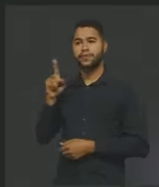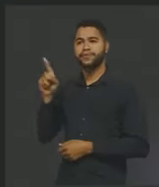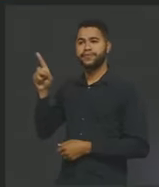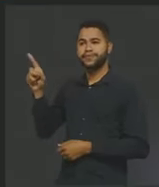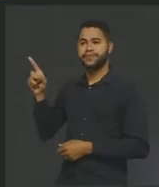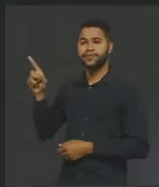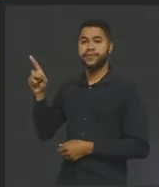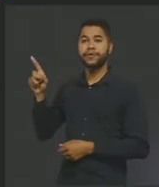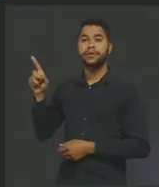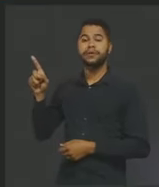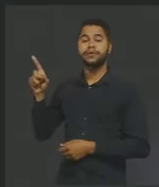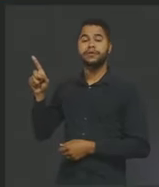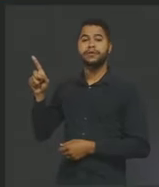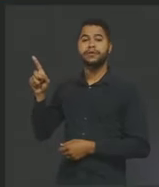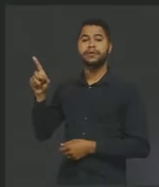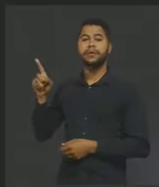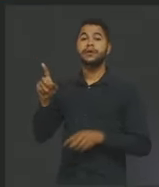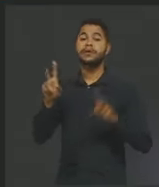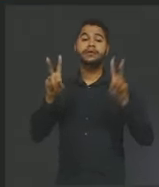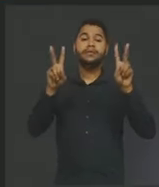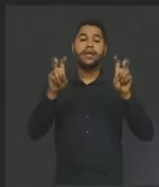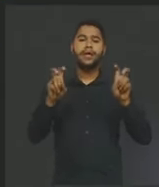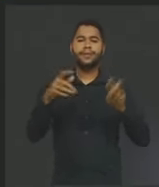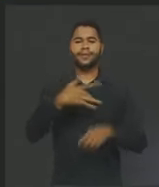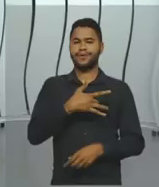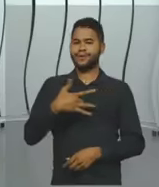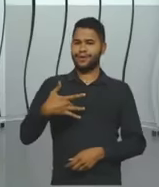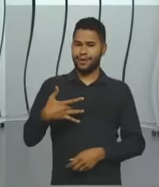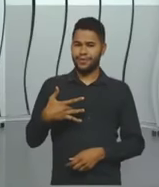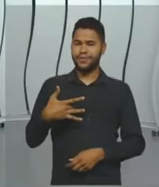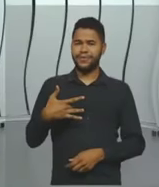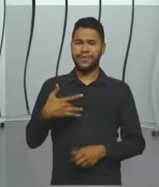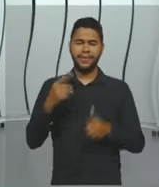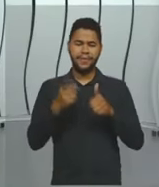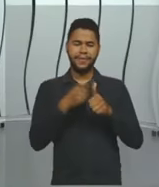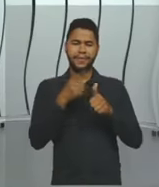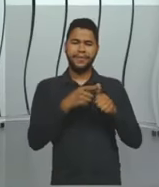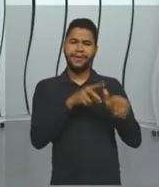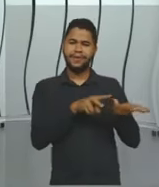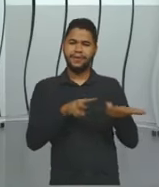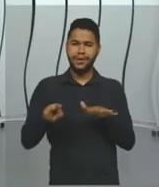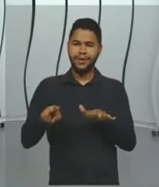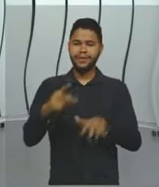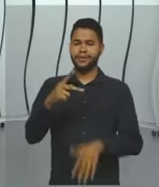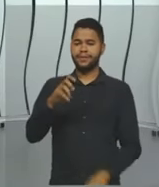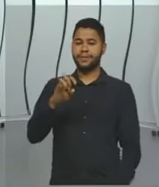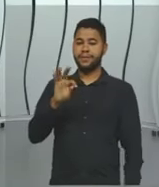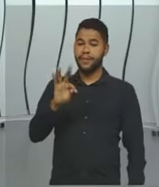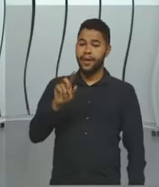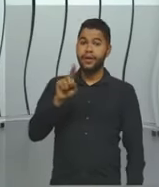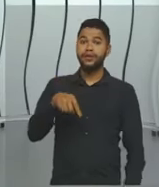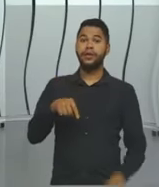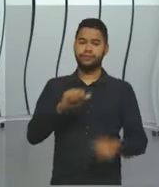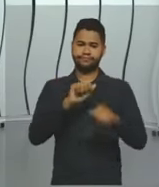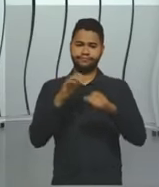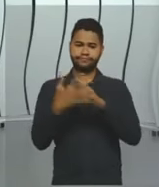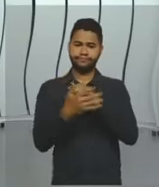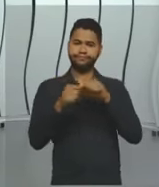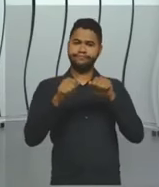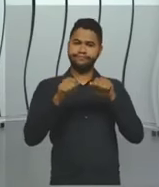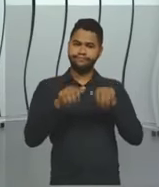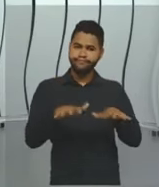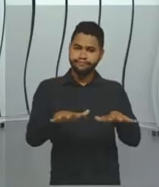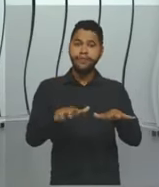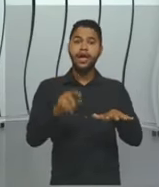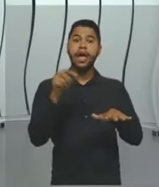health, falando sobre saúde. Aí na primeira semana do PET de vocês, está falando sobre o coronavírus. Então eu peguei